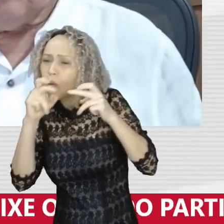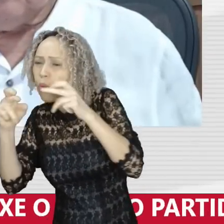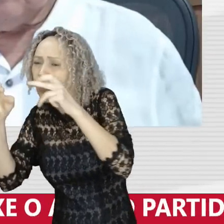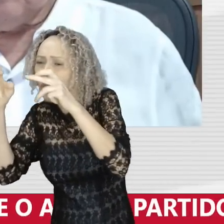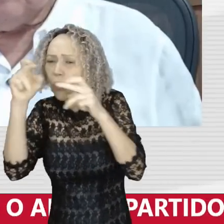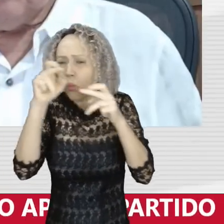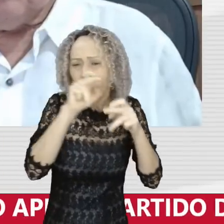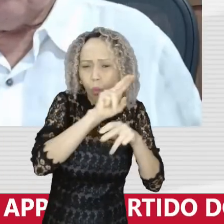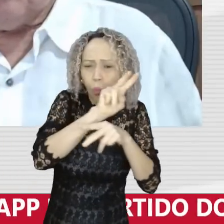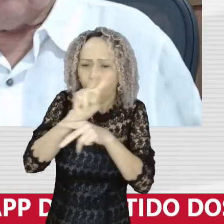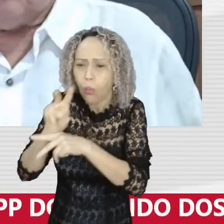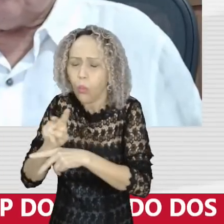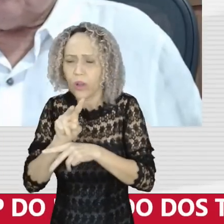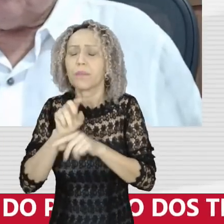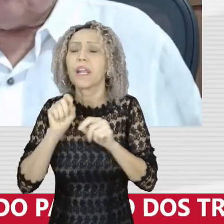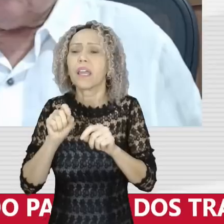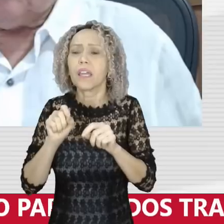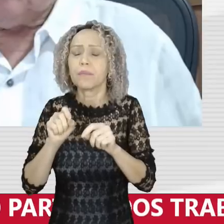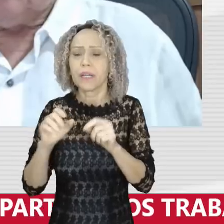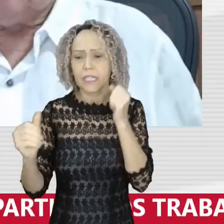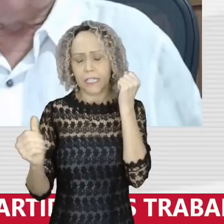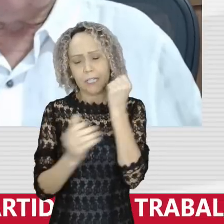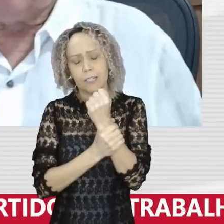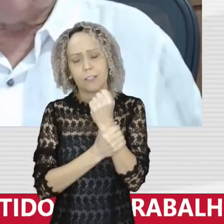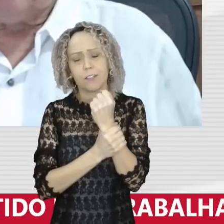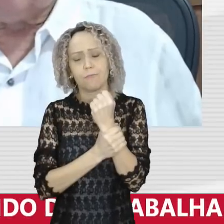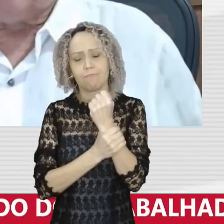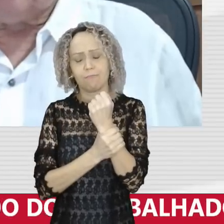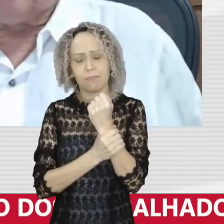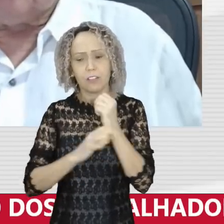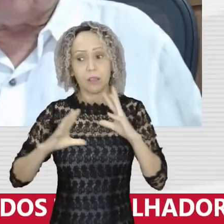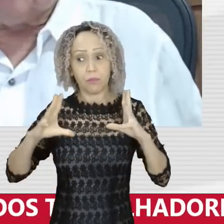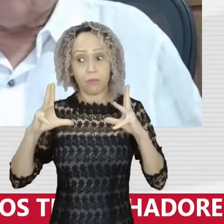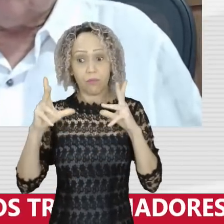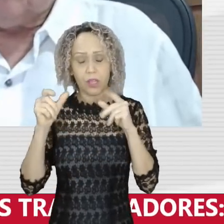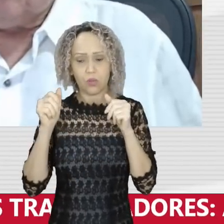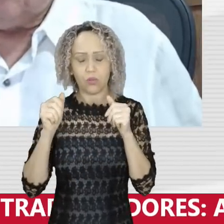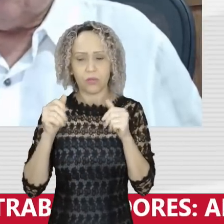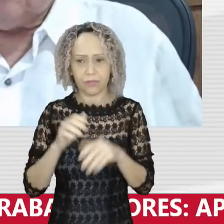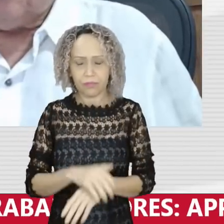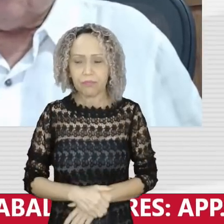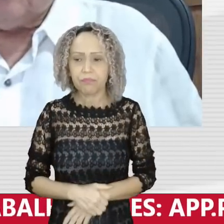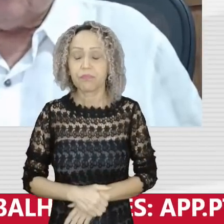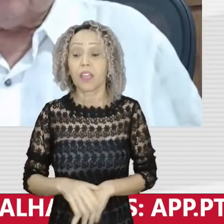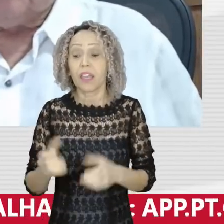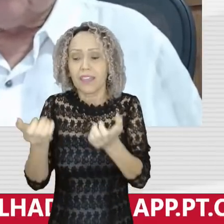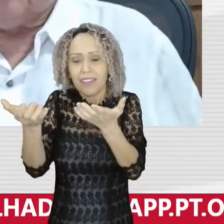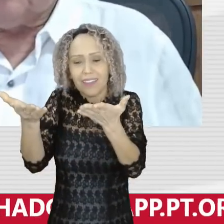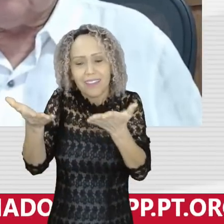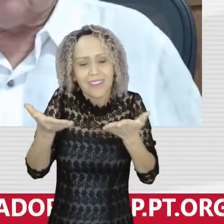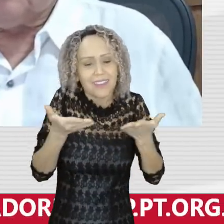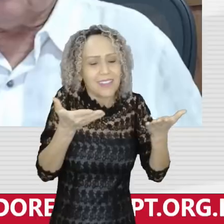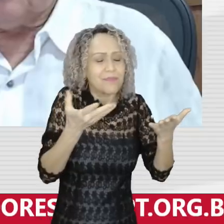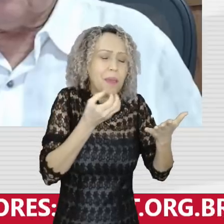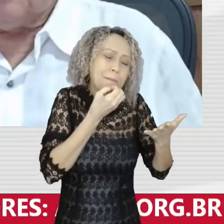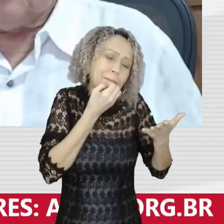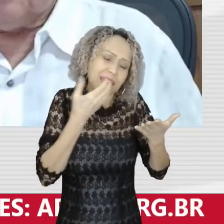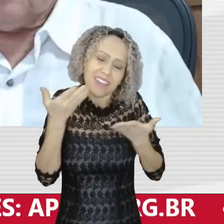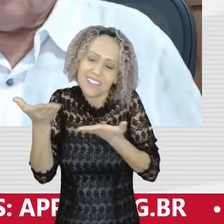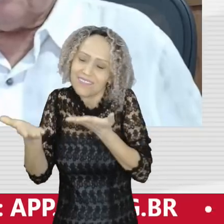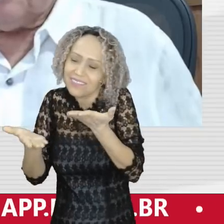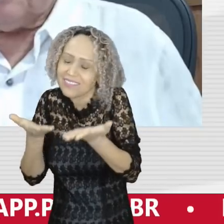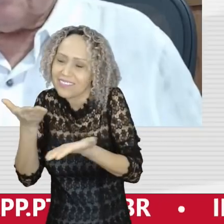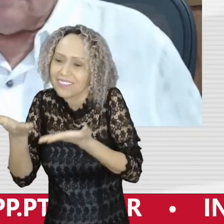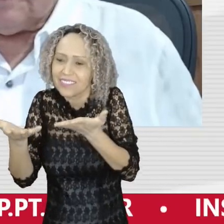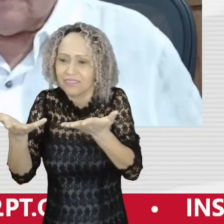máximo possível para garantir também o máximo de segurança para todo mundo. E receber bem as pessoas, né? É preciso